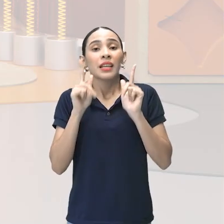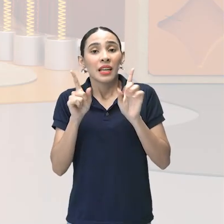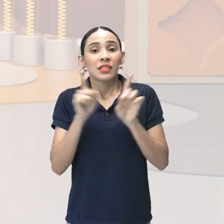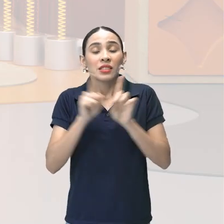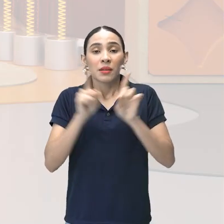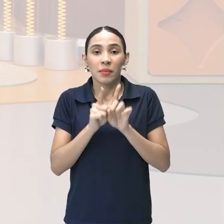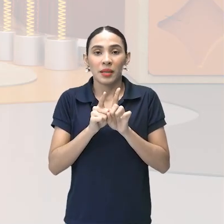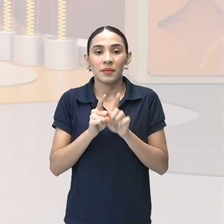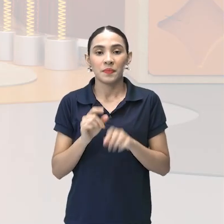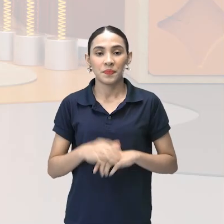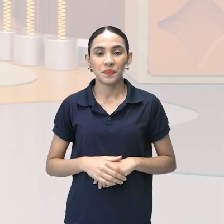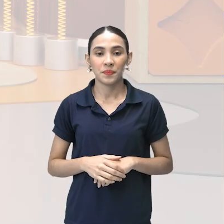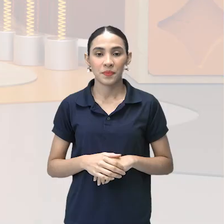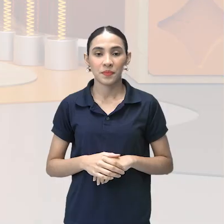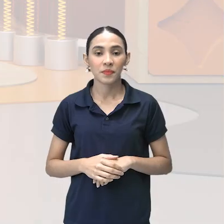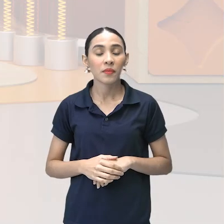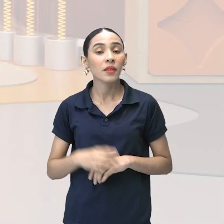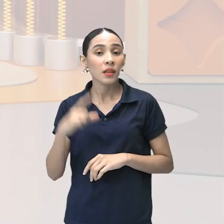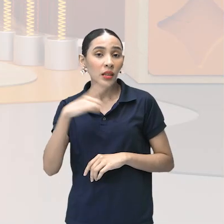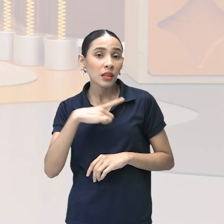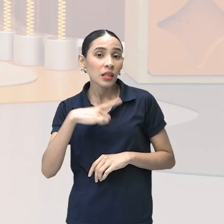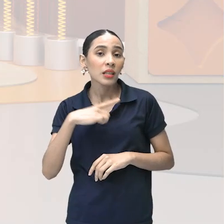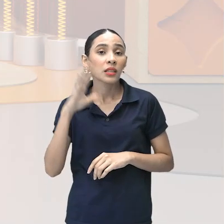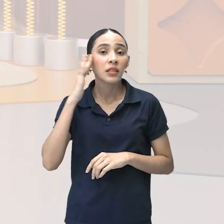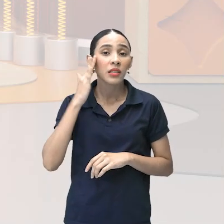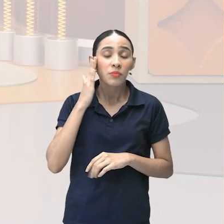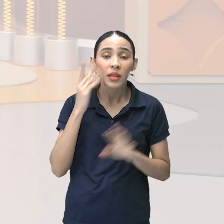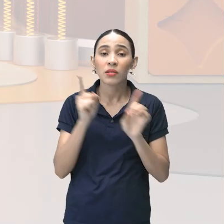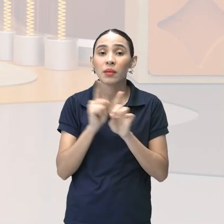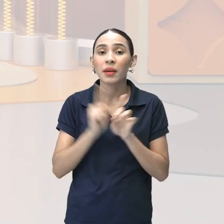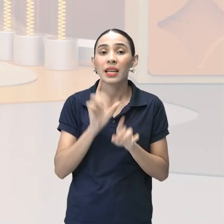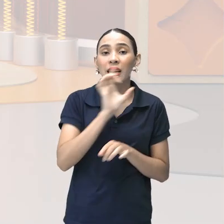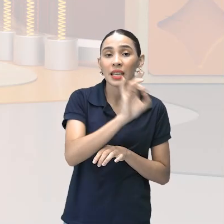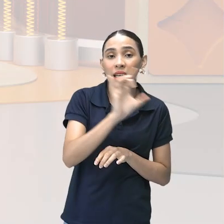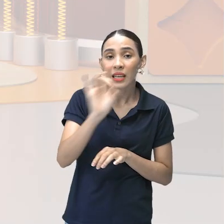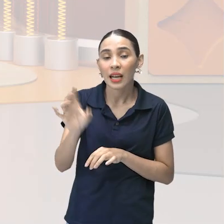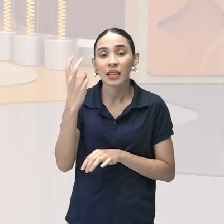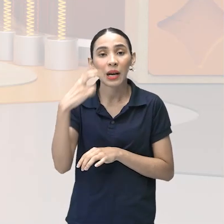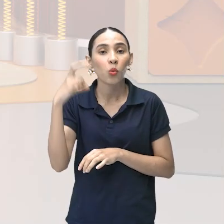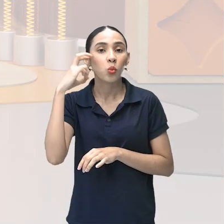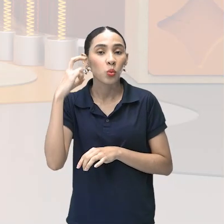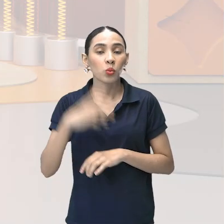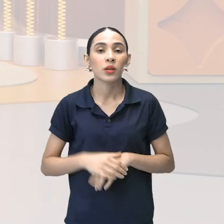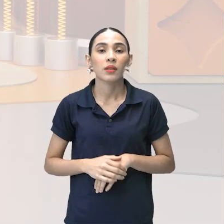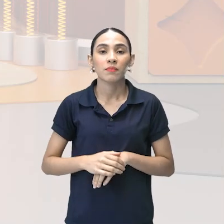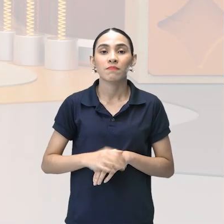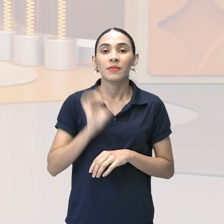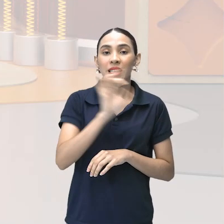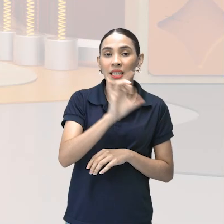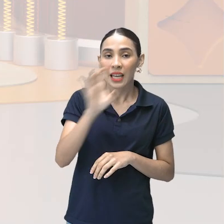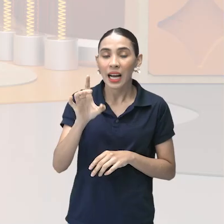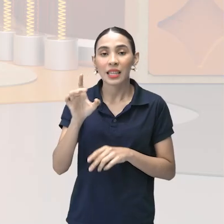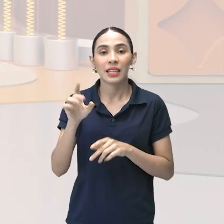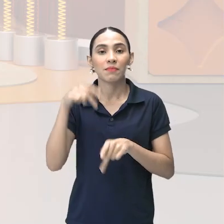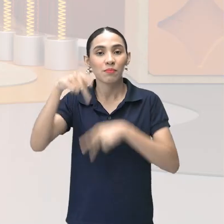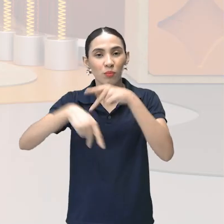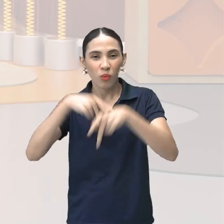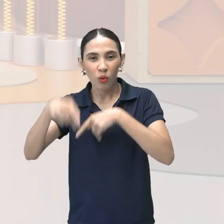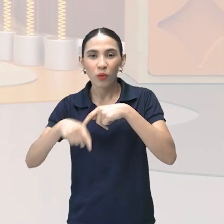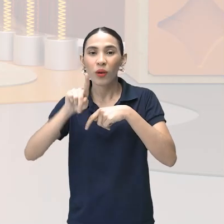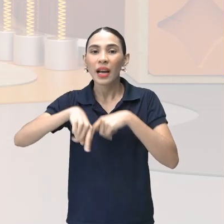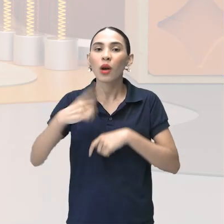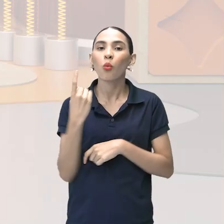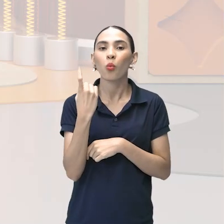diferentes entre elas, certo? Tendo esse entendimento de que cada cultura, cada civilização, perdão, ela é